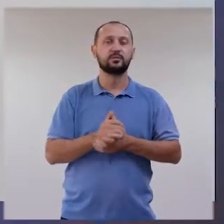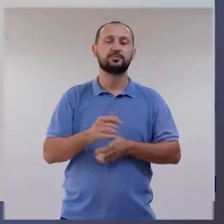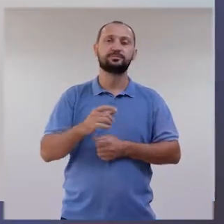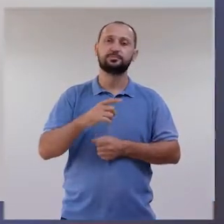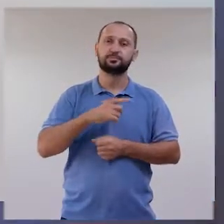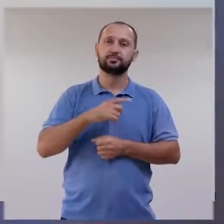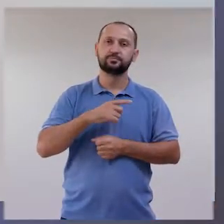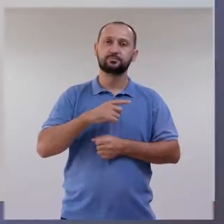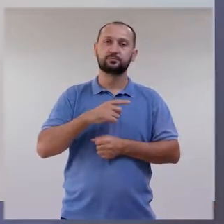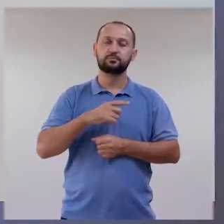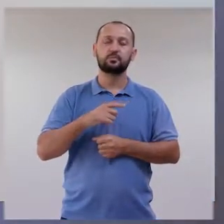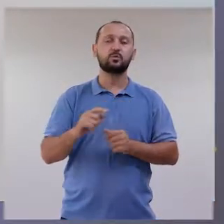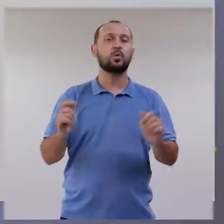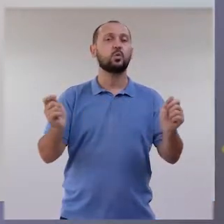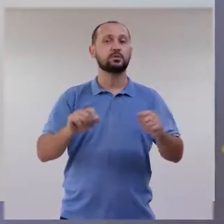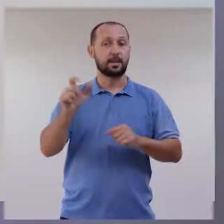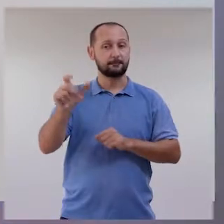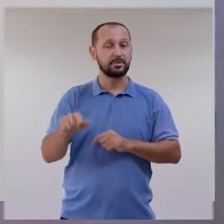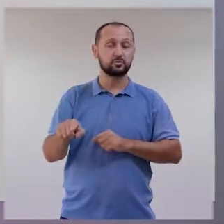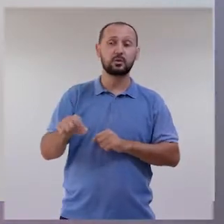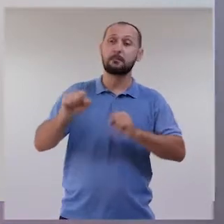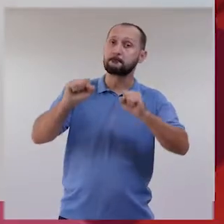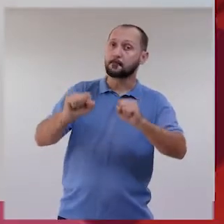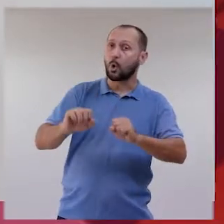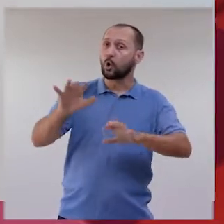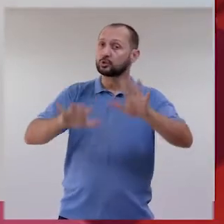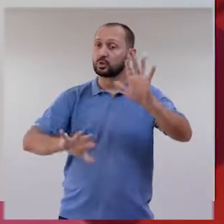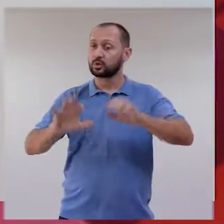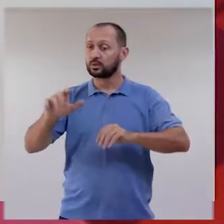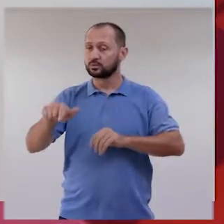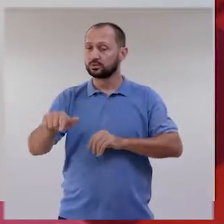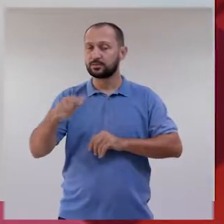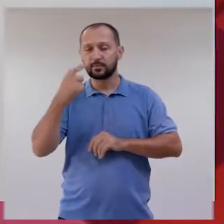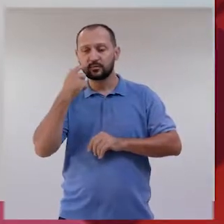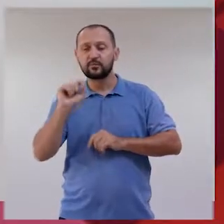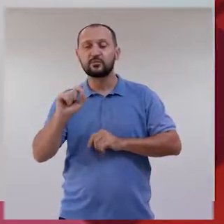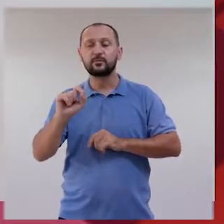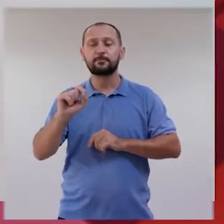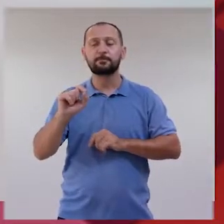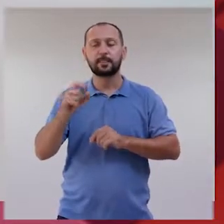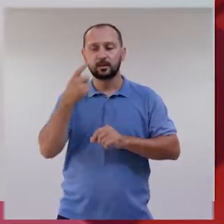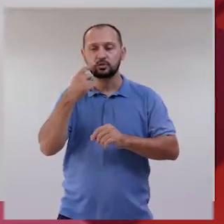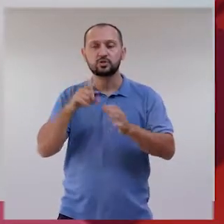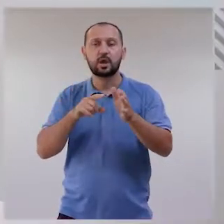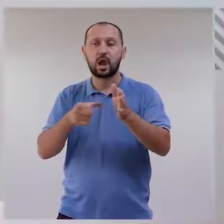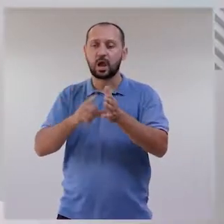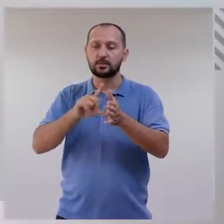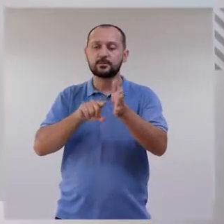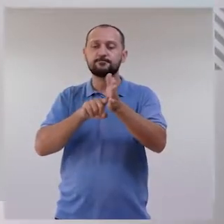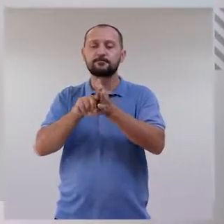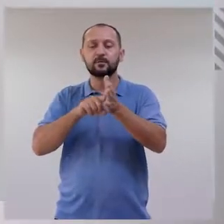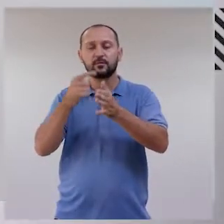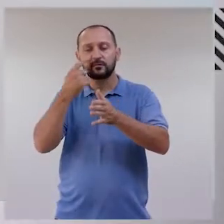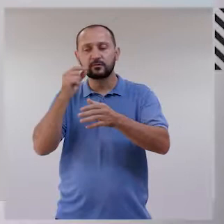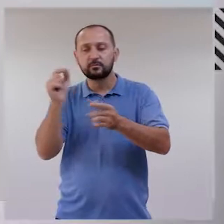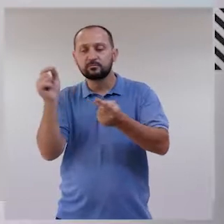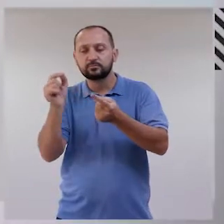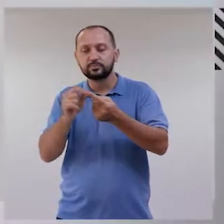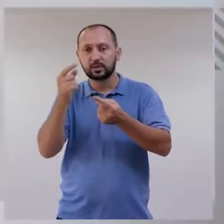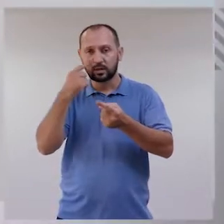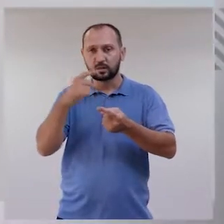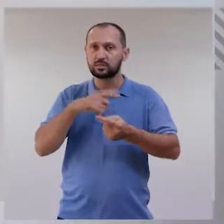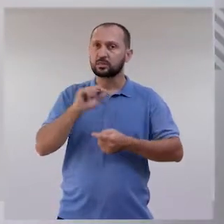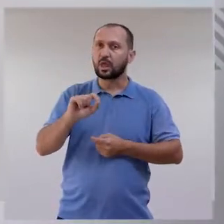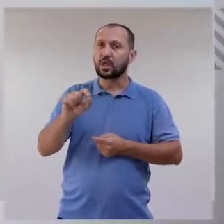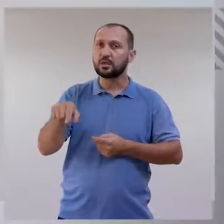transplante. Então, a gente tem que, quando a gente tem um possível doador, né, nós colhemos o COVID desse provável